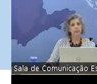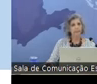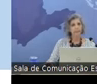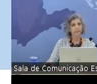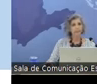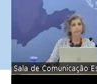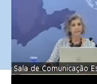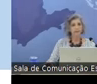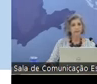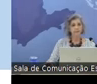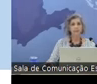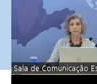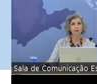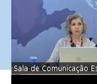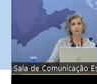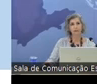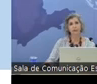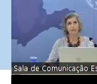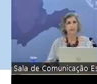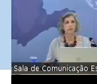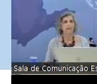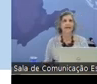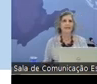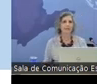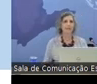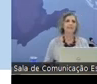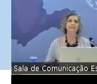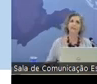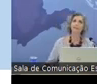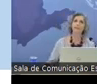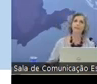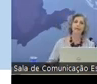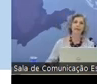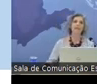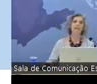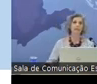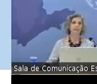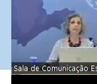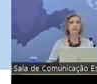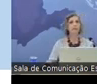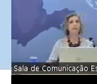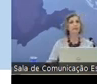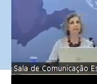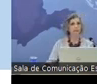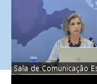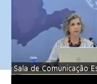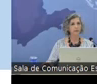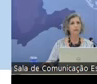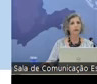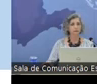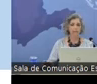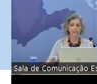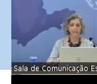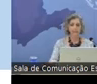para o município e por que mexe maternidade tá então se super importante para vocês olharem as maternidades que também elas estão fazendo porque foram que elas